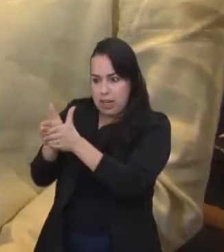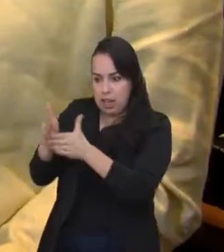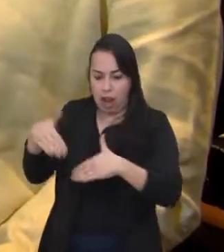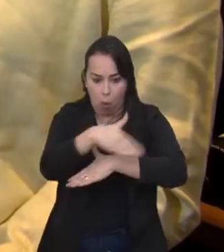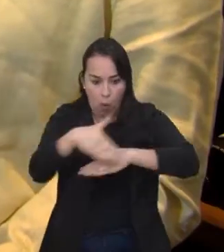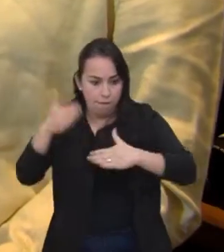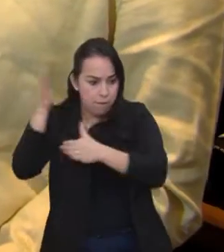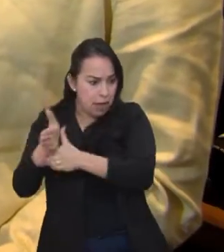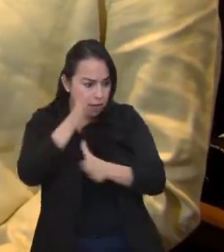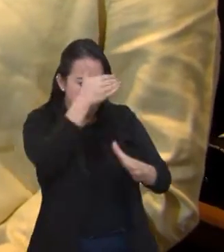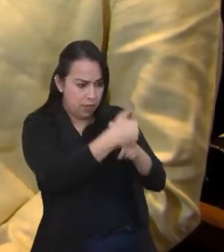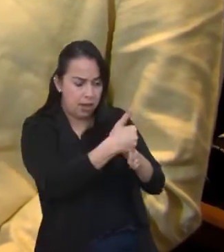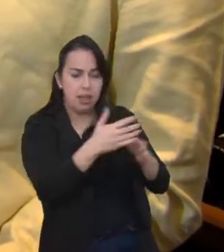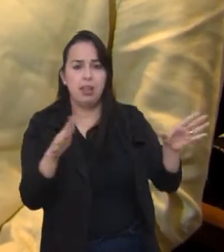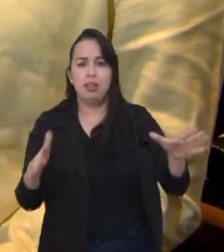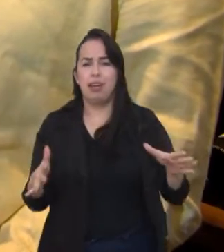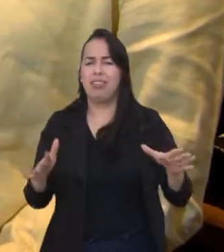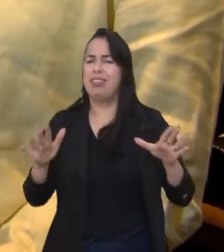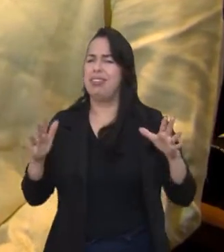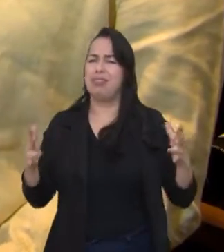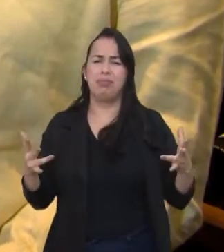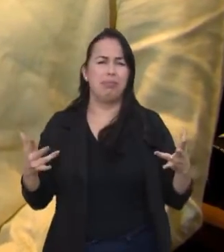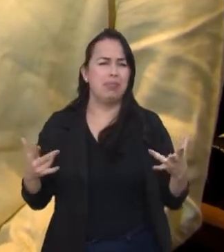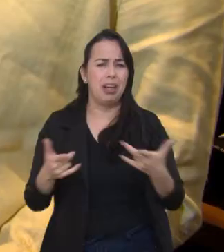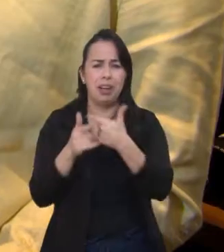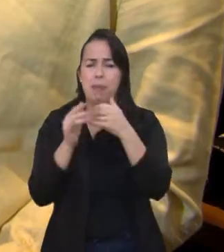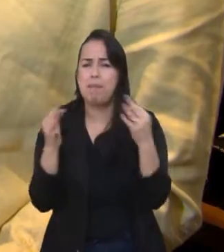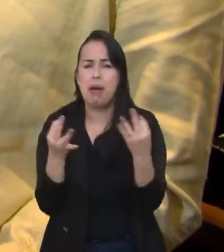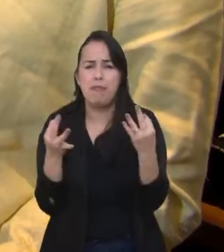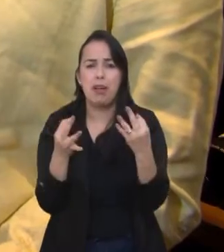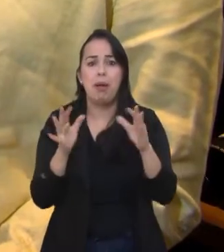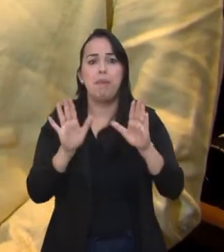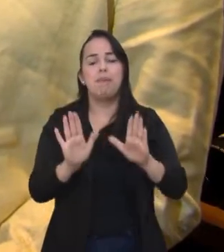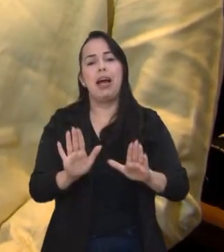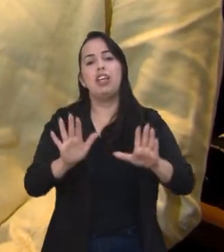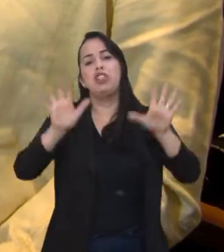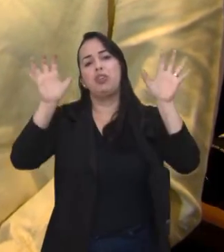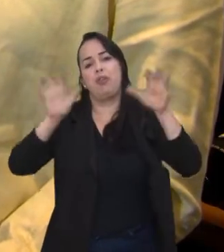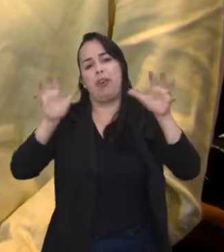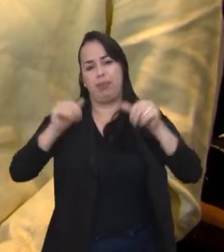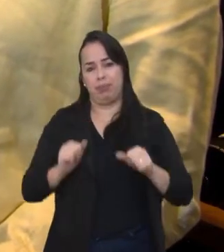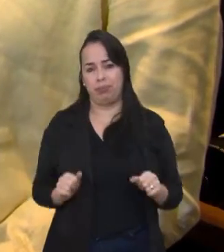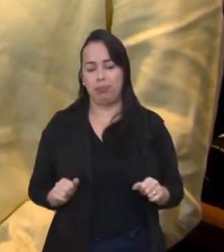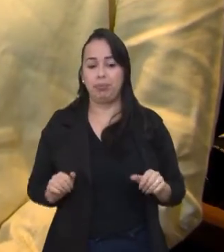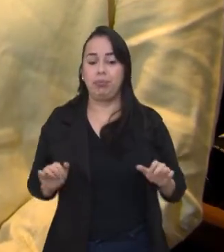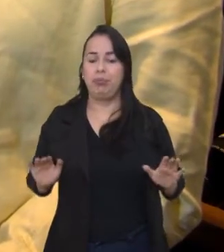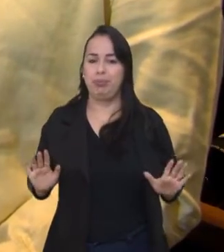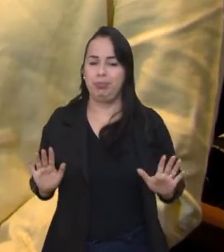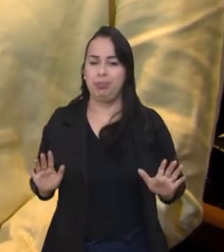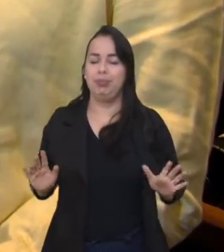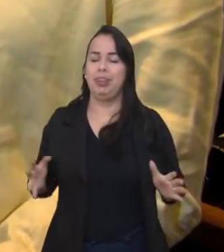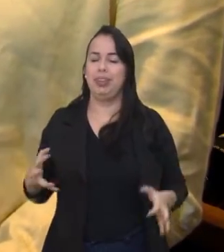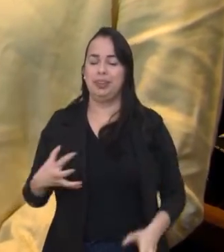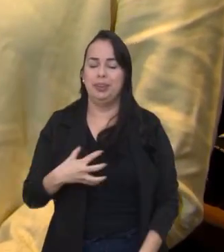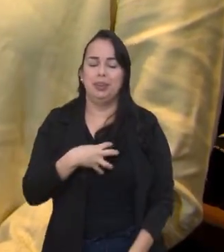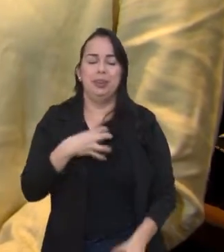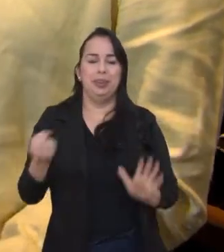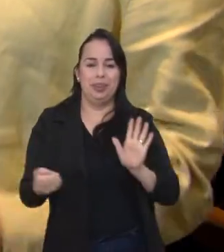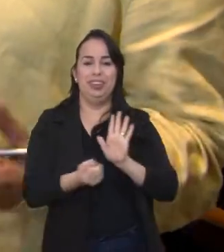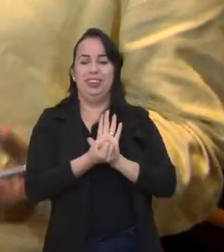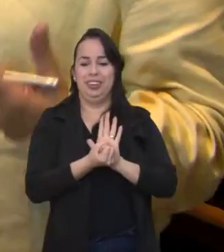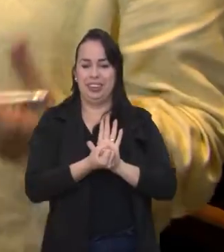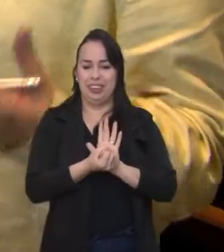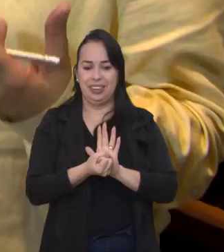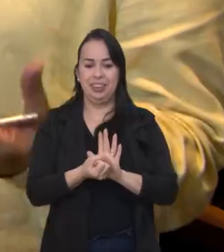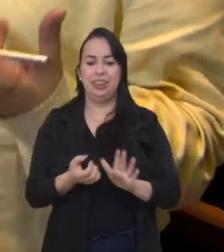foi espetacular, fechou, foi tudo perfeito, se não fosse a chuva. Então, isso foi uma coisa que me marcou muito aqui,